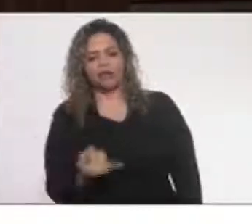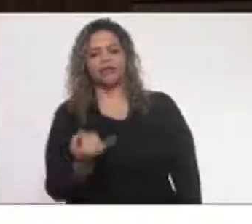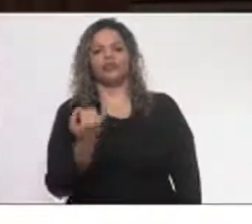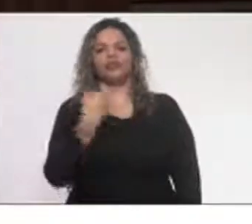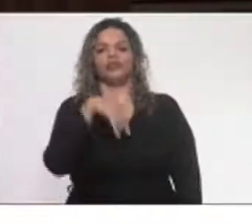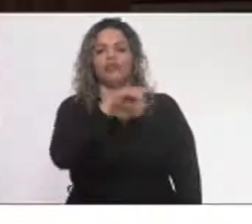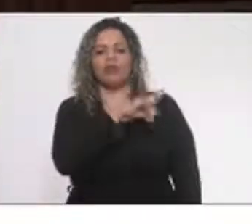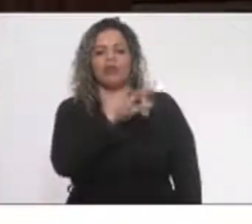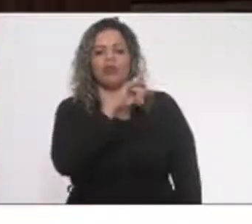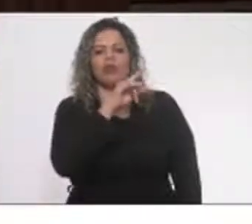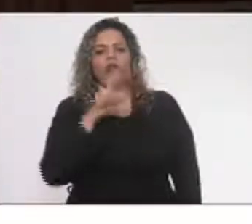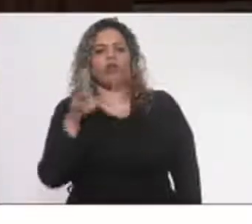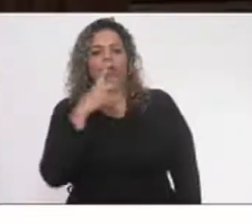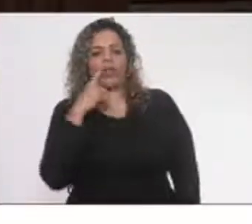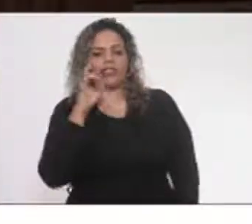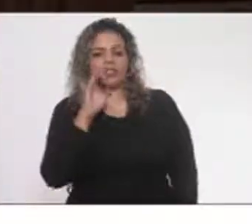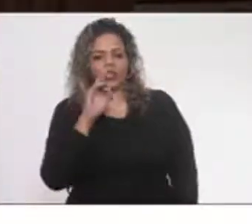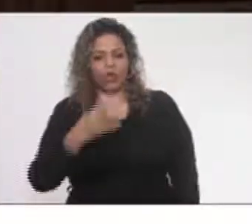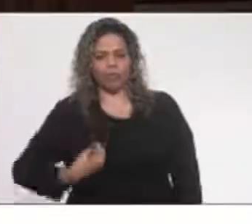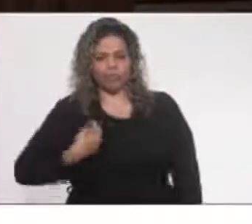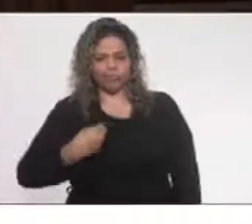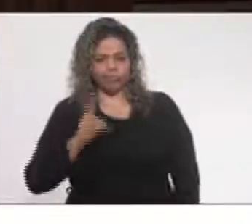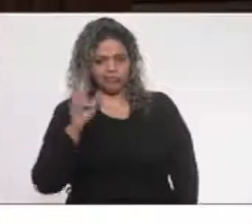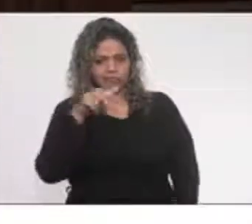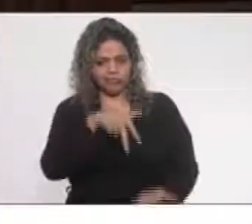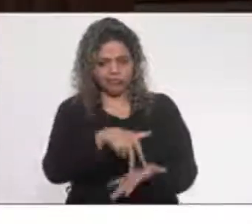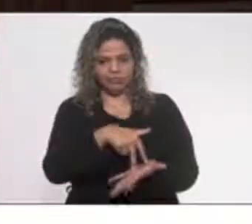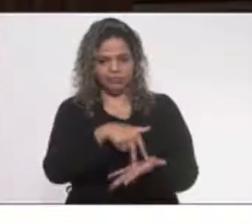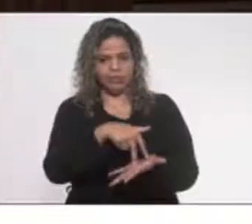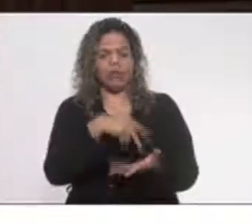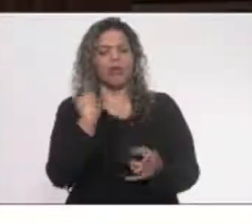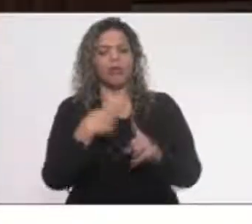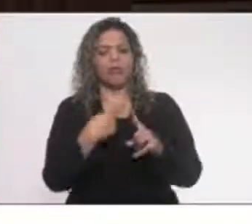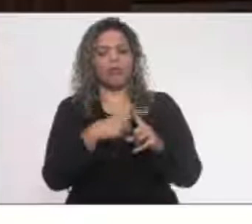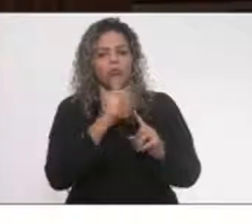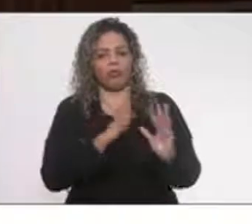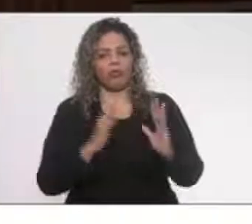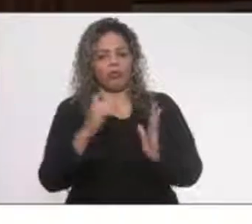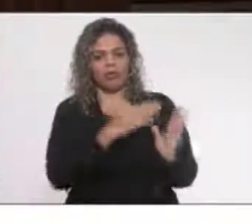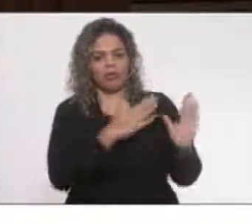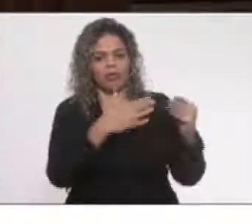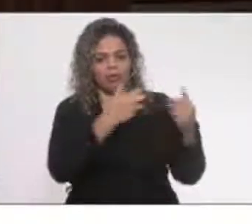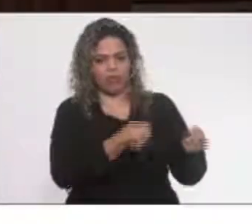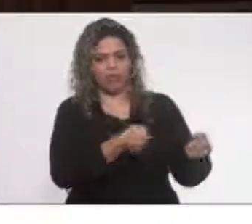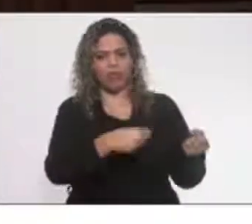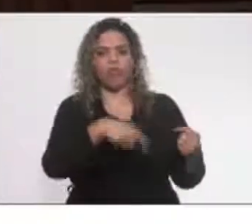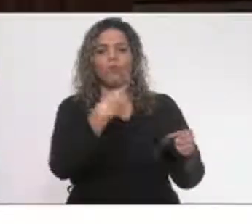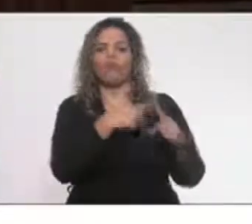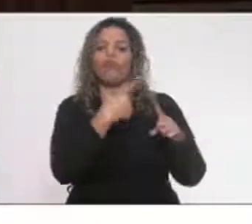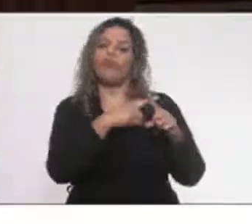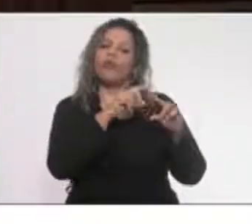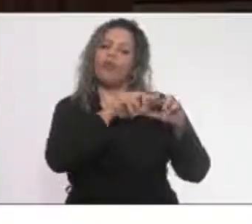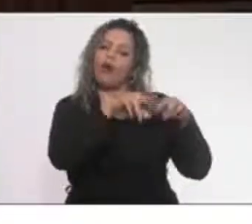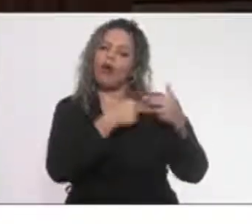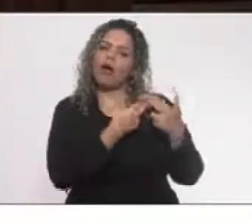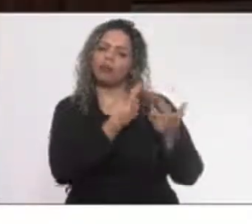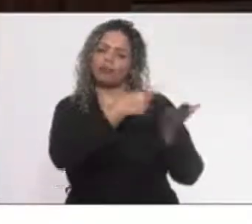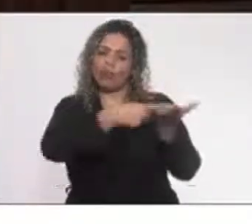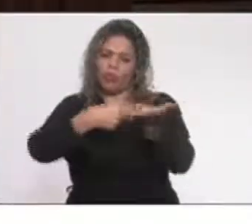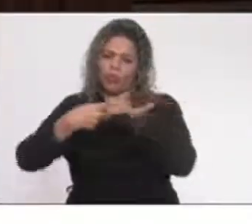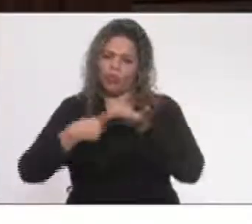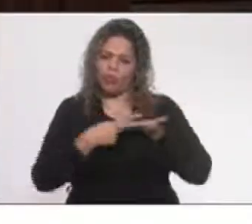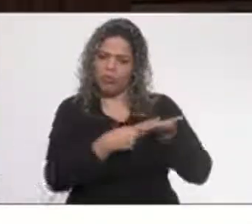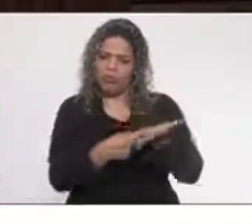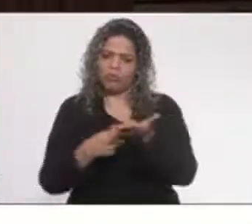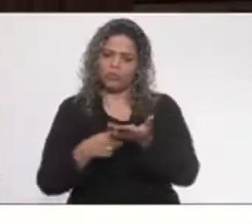UESO só se mantiveram de pé naquela travessia do deserto em função do compromisso